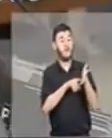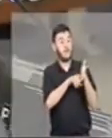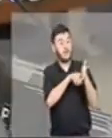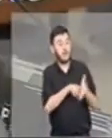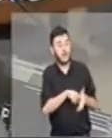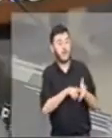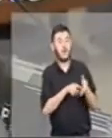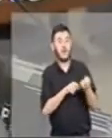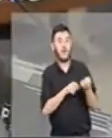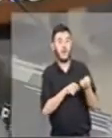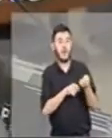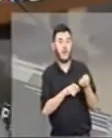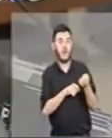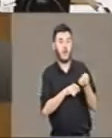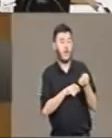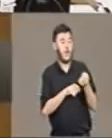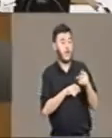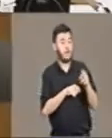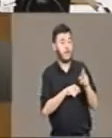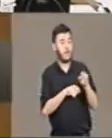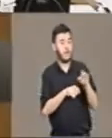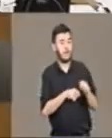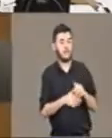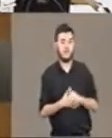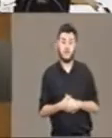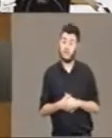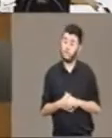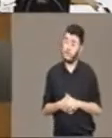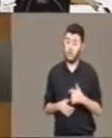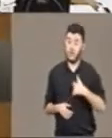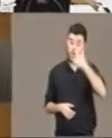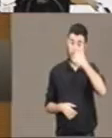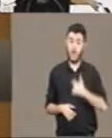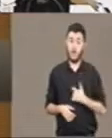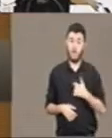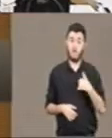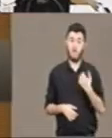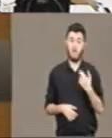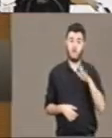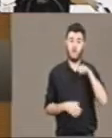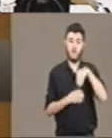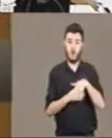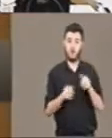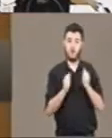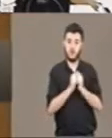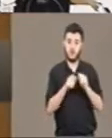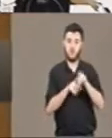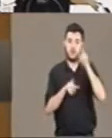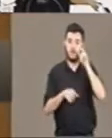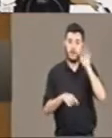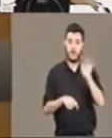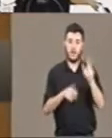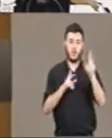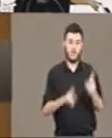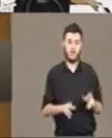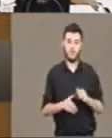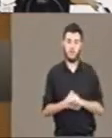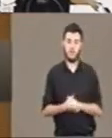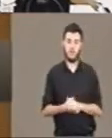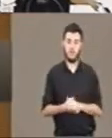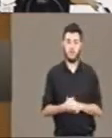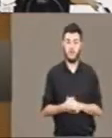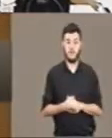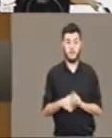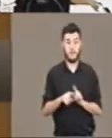acompanhando o ministro relator. Tanto na cautelar quanto na reclamação. Isso. Apenas uma observação também eu gostaria de fazer, não é? Ministro Celso